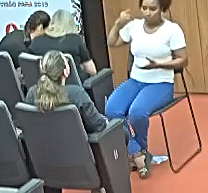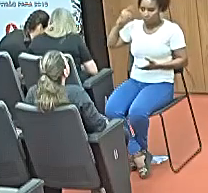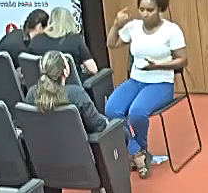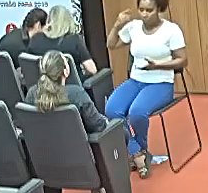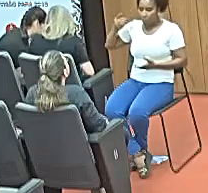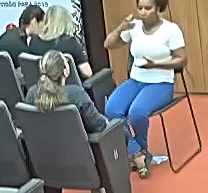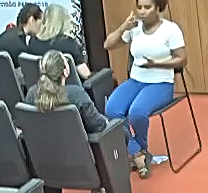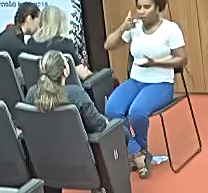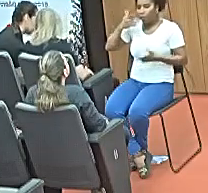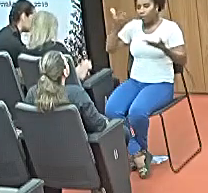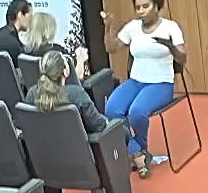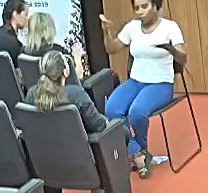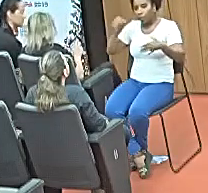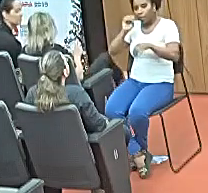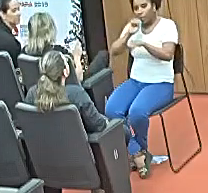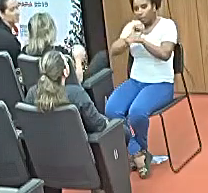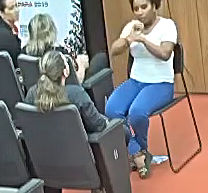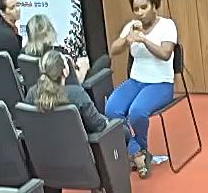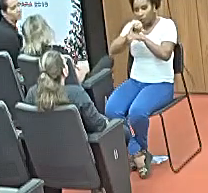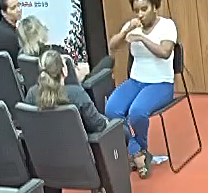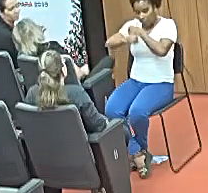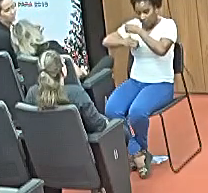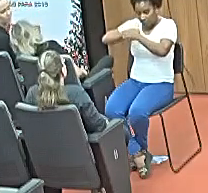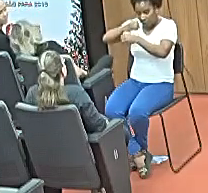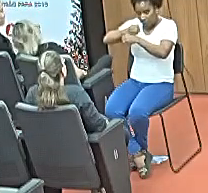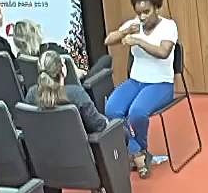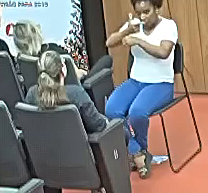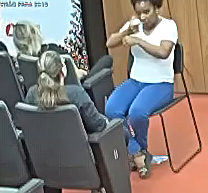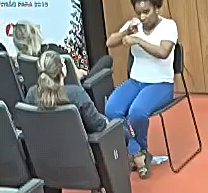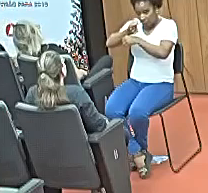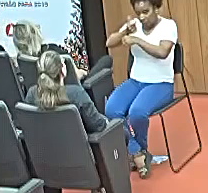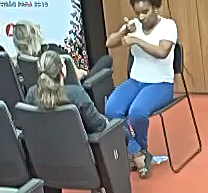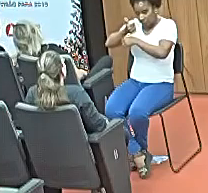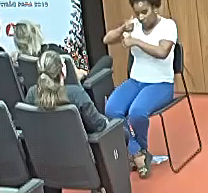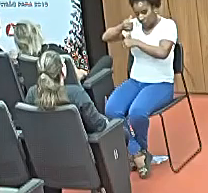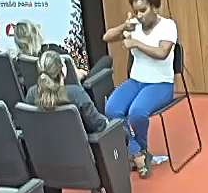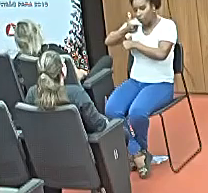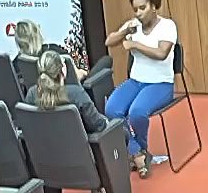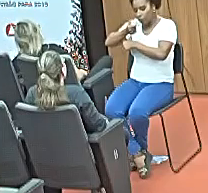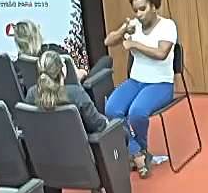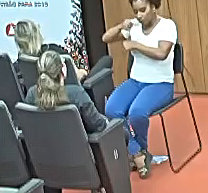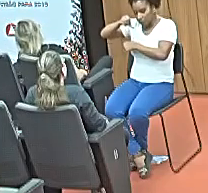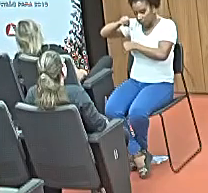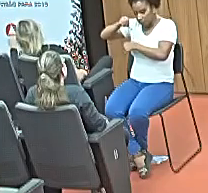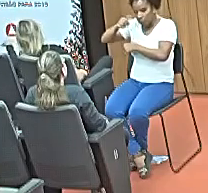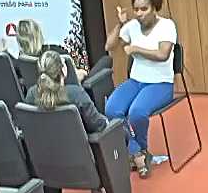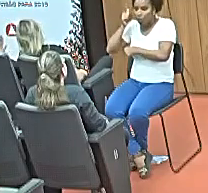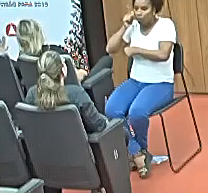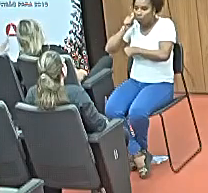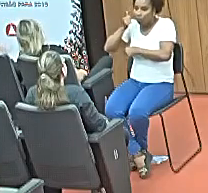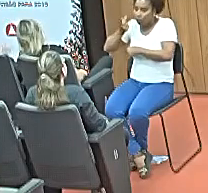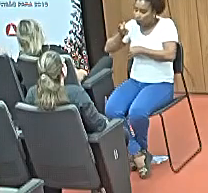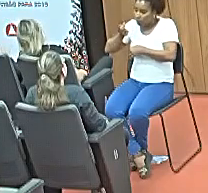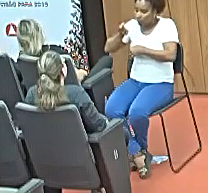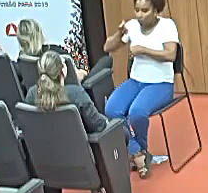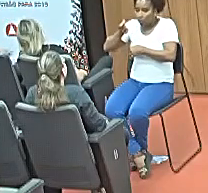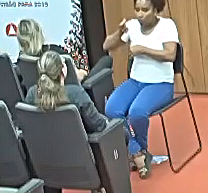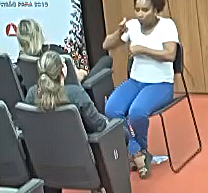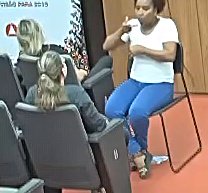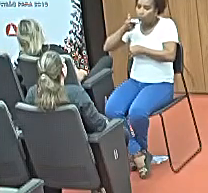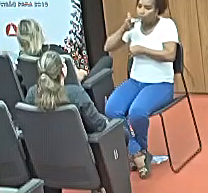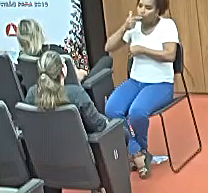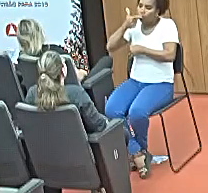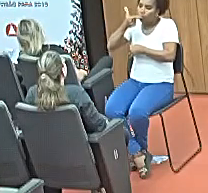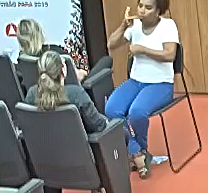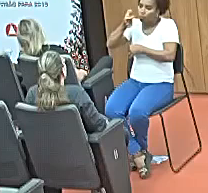aposte mais recursos que 20 milhões é muito pouco que a gente aposte mais recursos para que seja cumprido o máximo possível